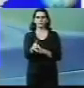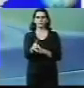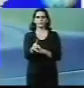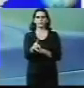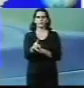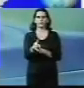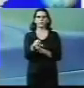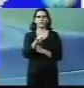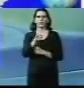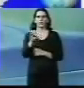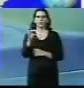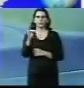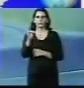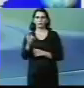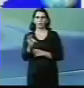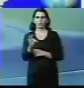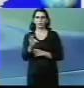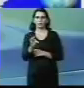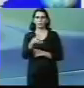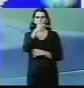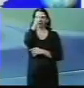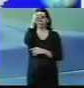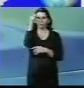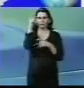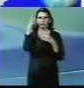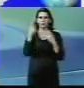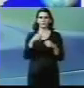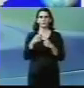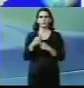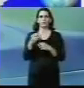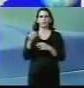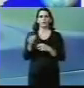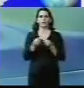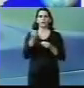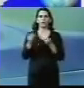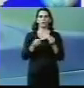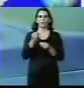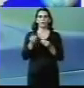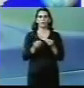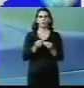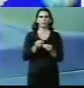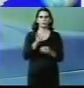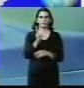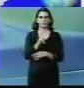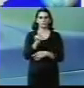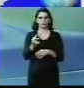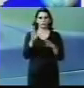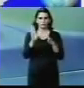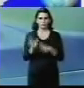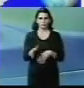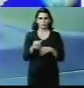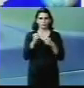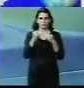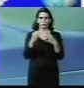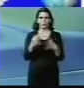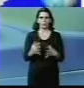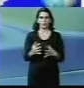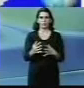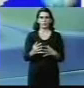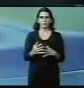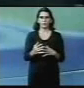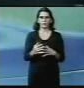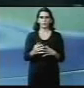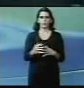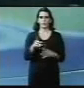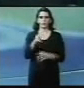o site requisitado para o cliente. Ou seja, como o professor Evandro já comentou,